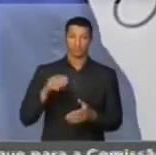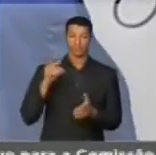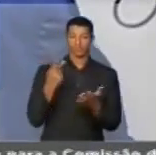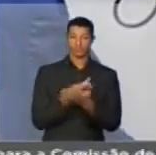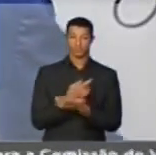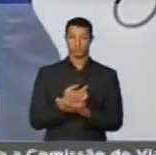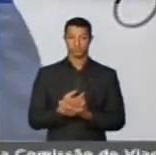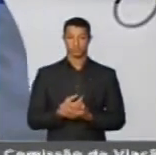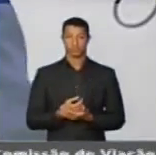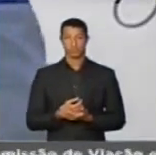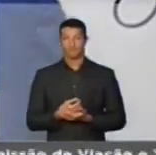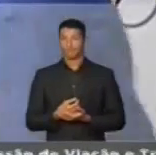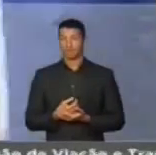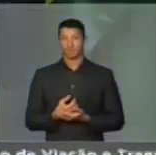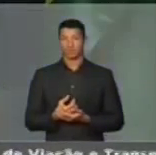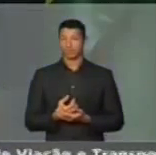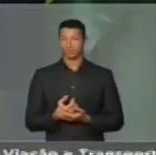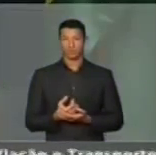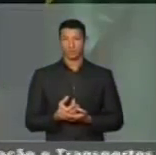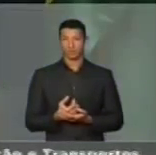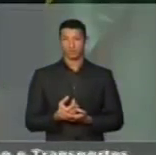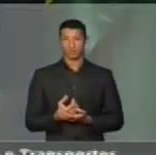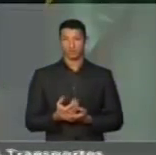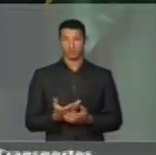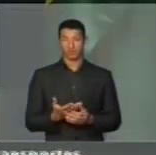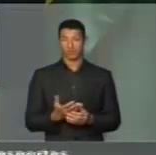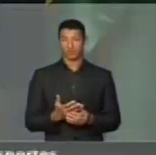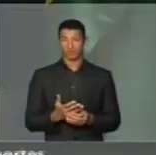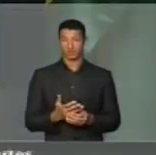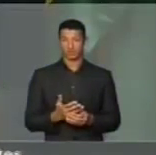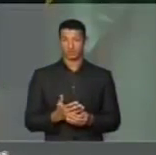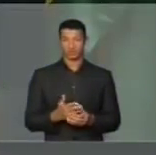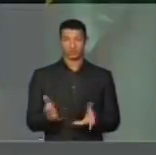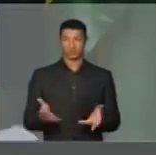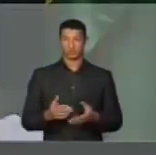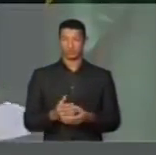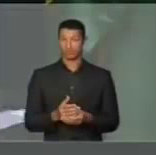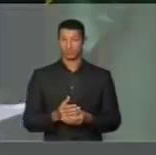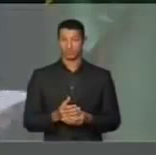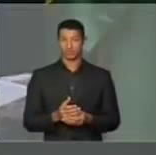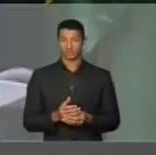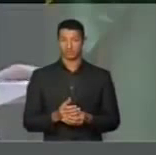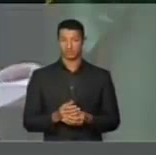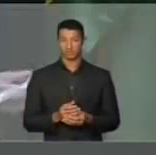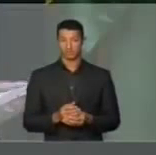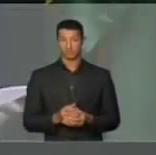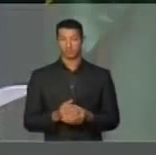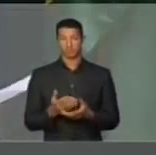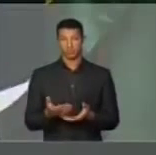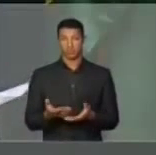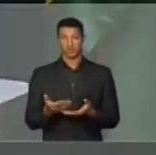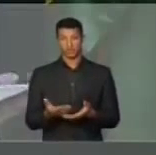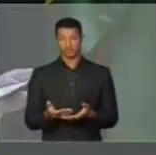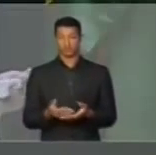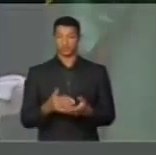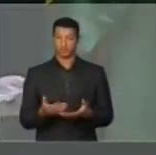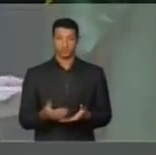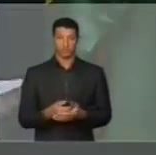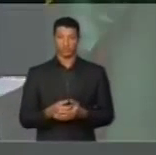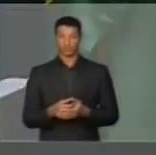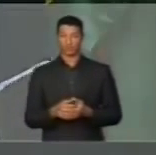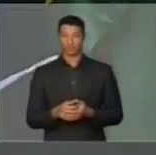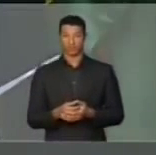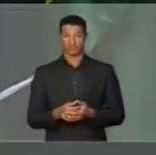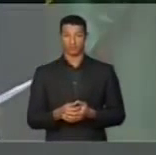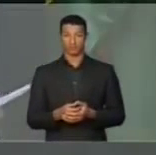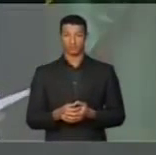aconteça. Muito obrigado. Eu agradeço, deputado Heráclito Forte, Vossa Excelência, que tem uma grande experiência no Congresso Nacional,